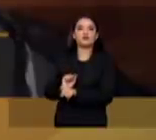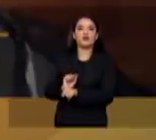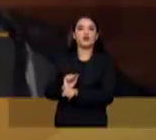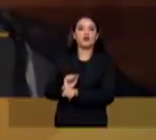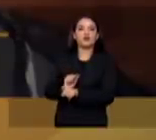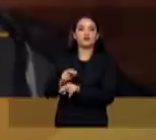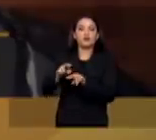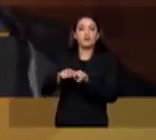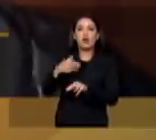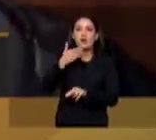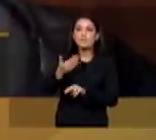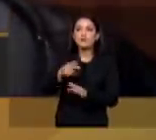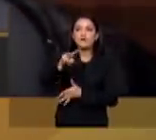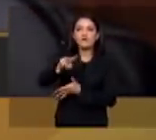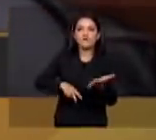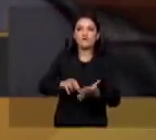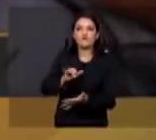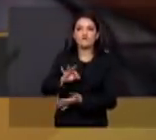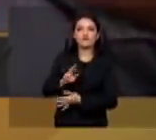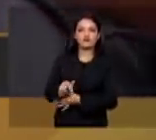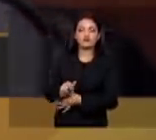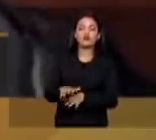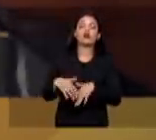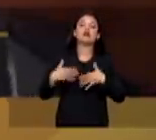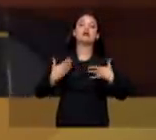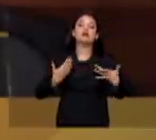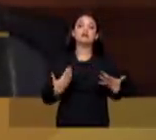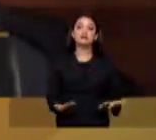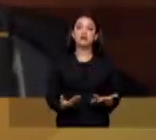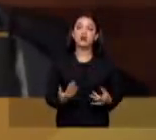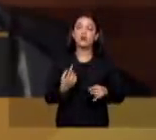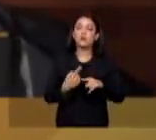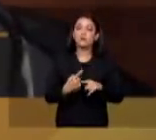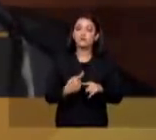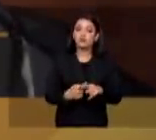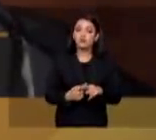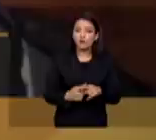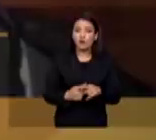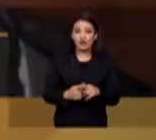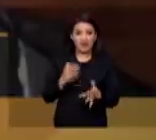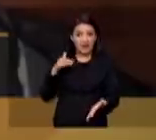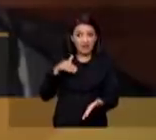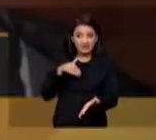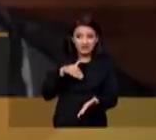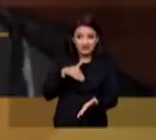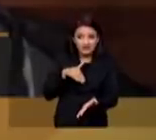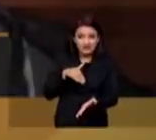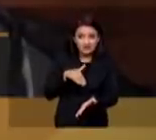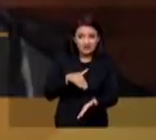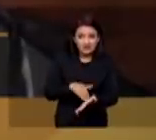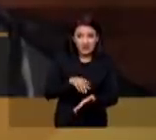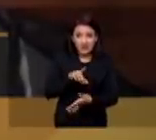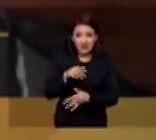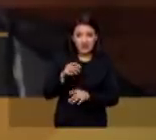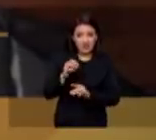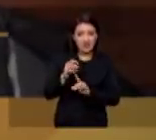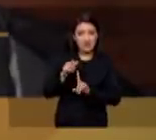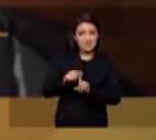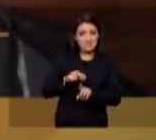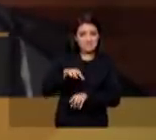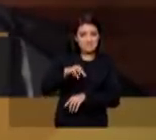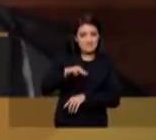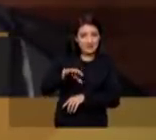razão de pedido de vista. Assim, perante a inexistência, até então, do